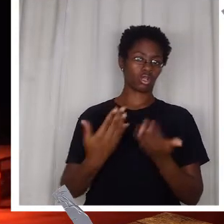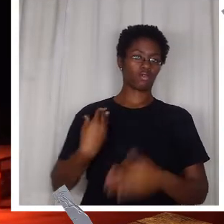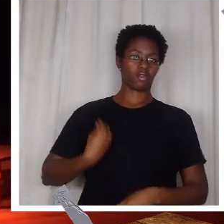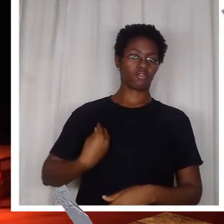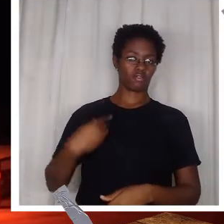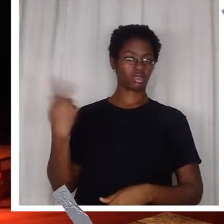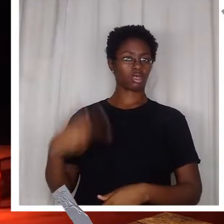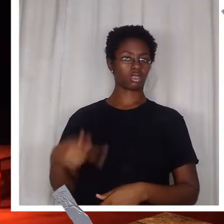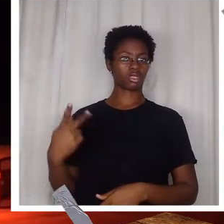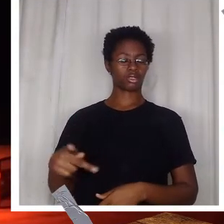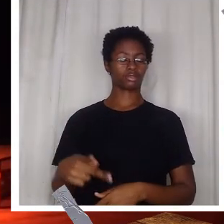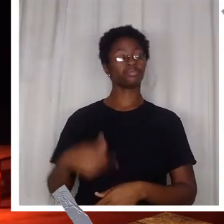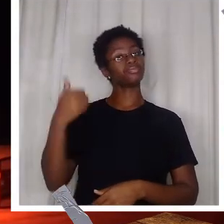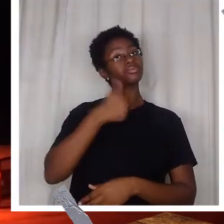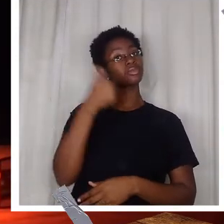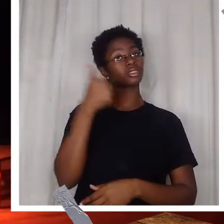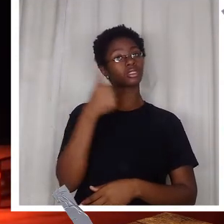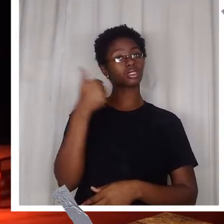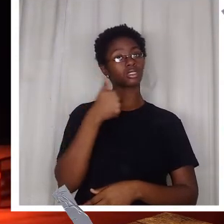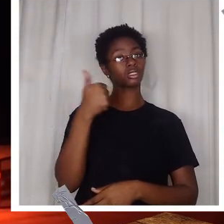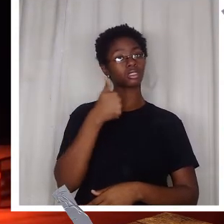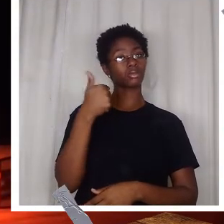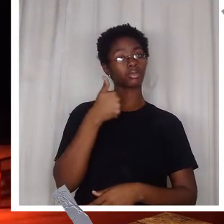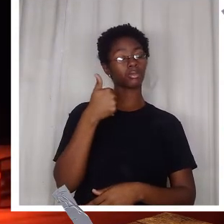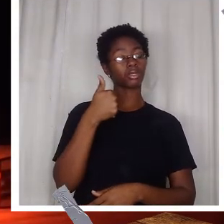da primeira manifestação